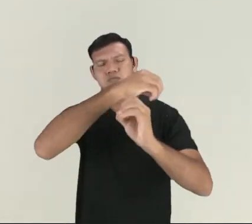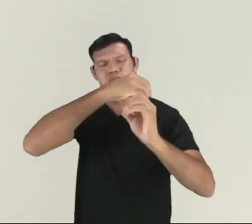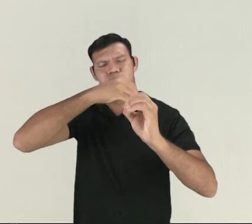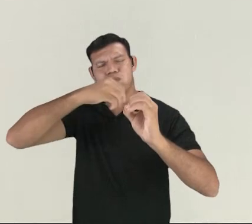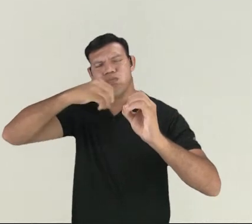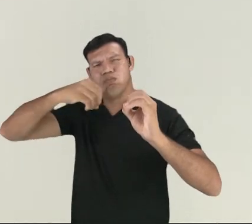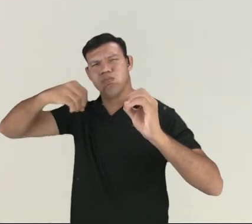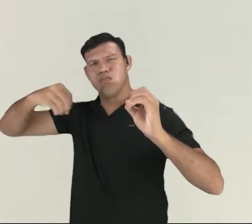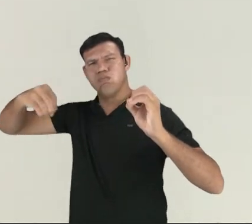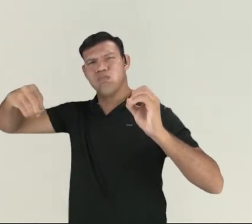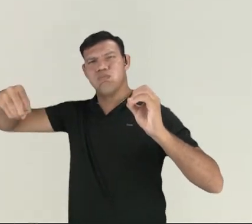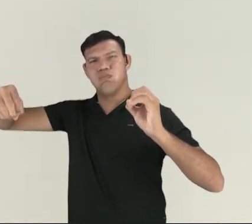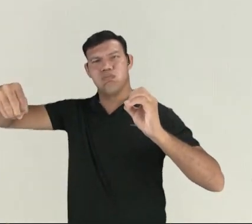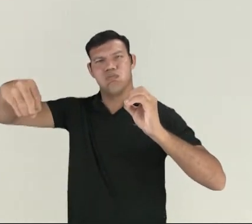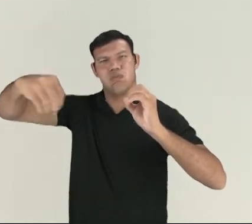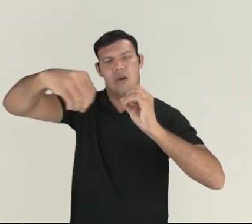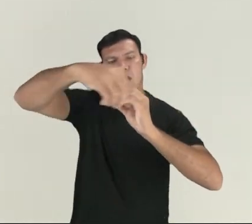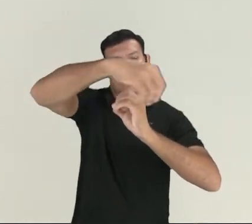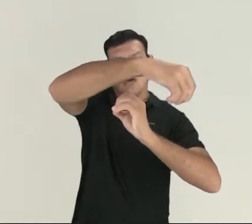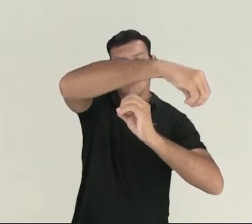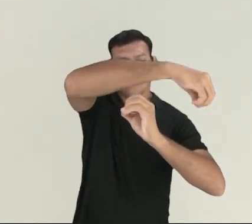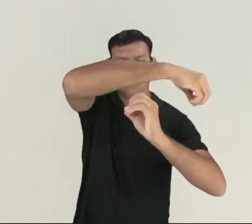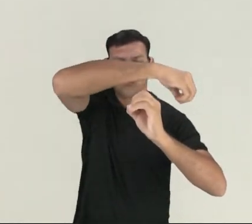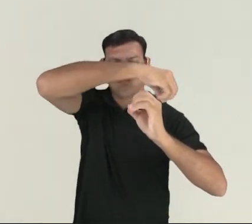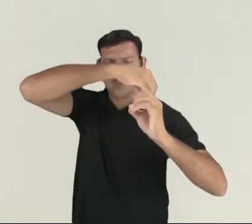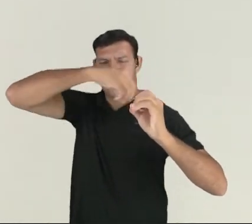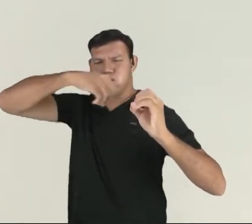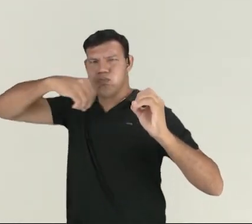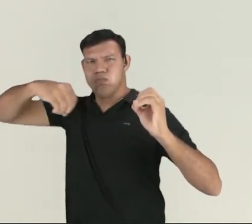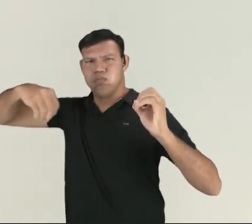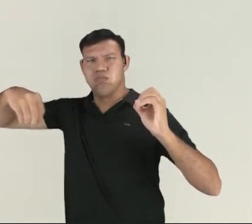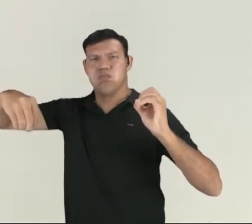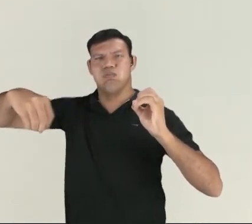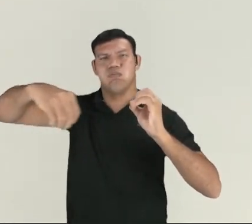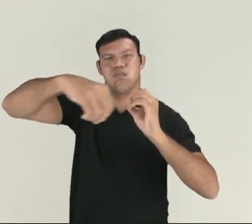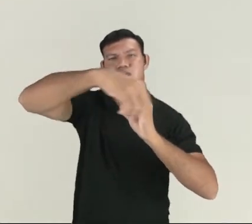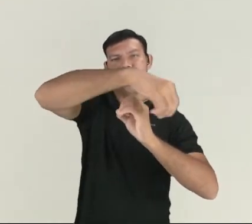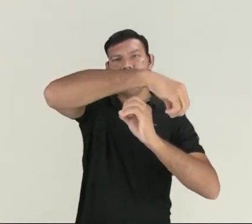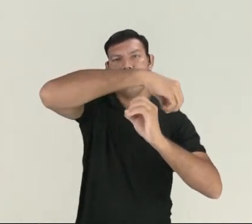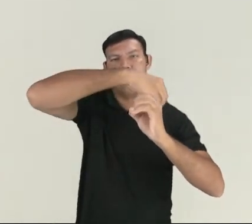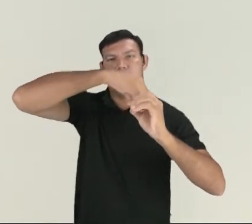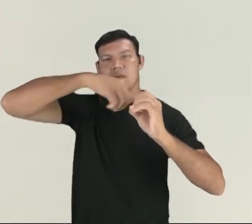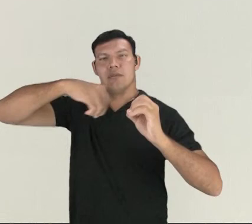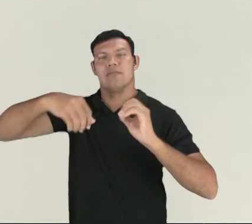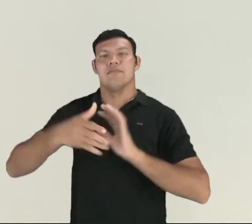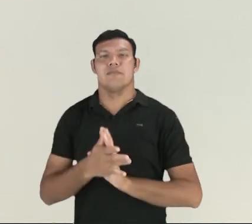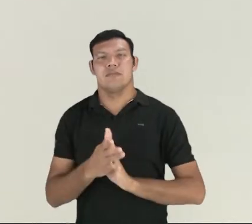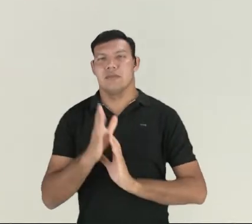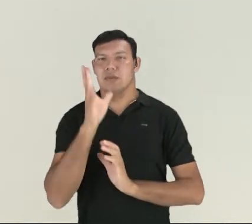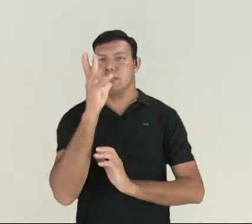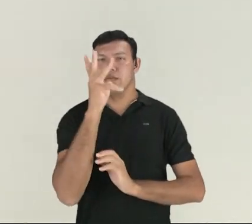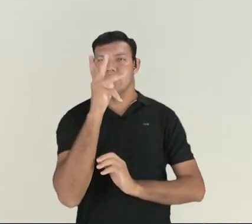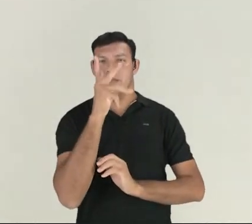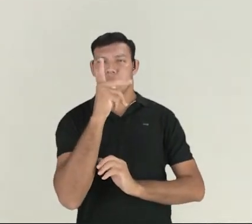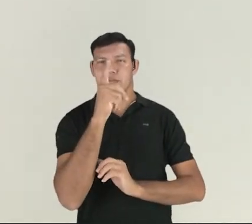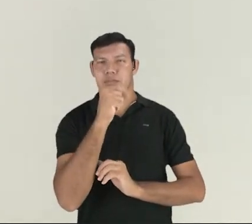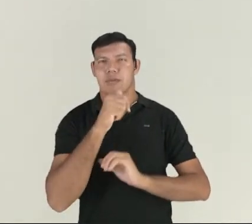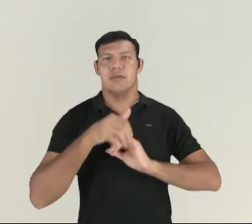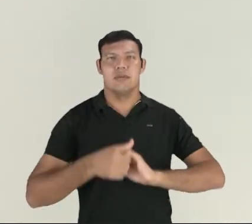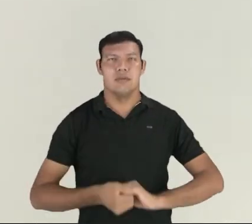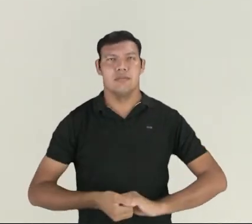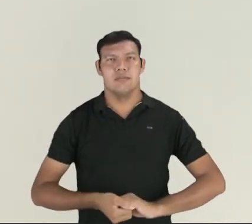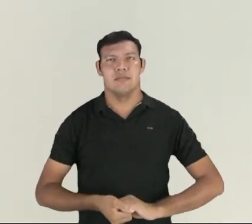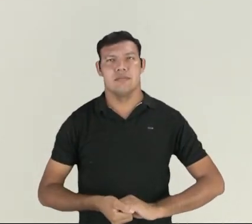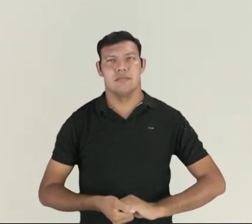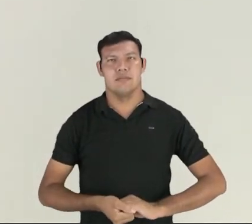esforço maior, já que ela vai ter que fazer um percurso em volta do Sol e vai demorar aí cerca de 365 dias.